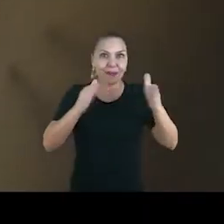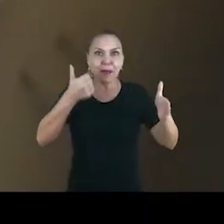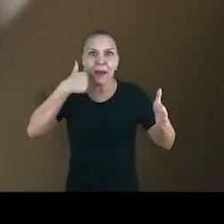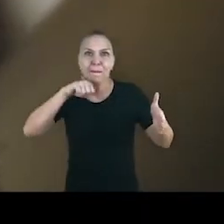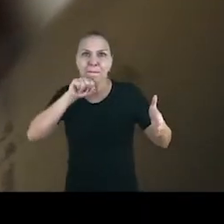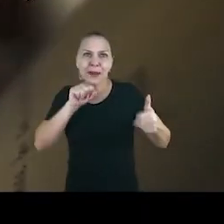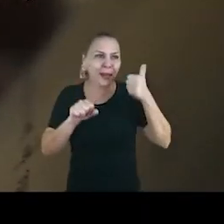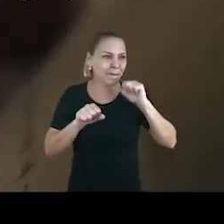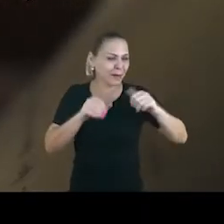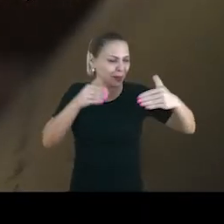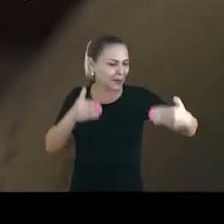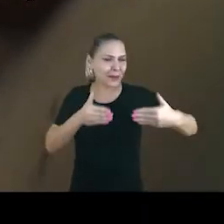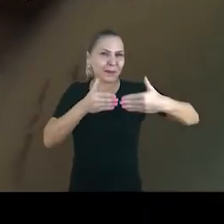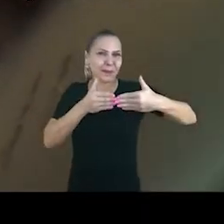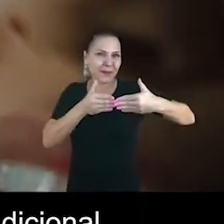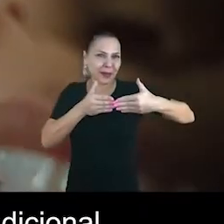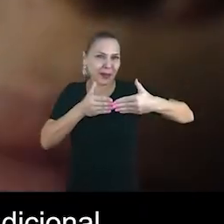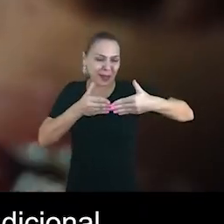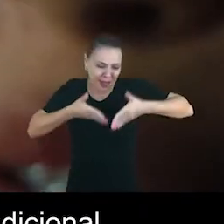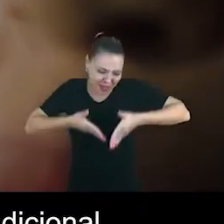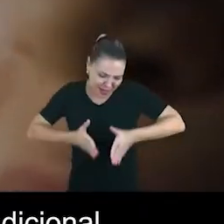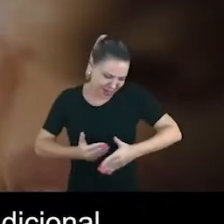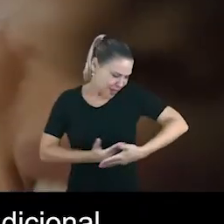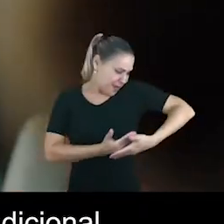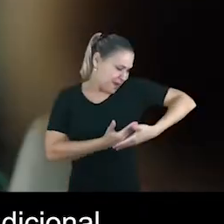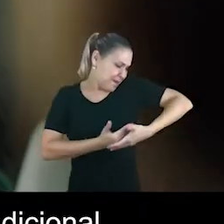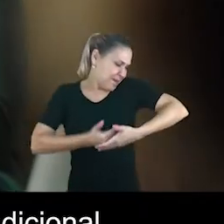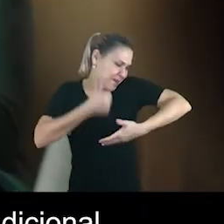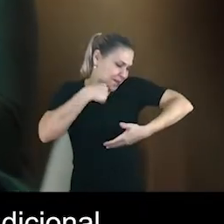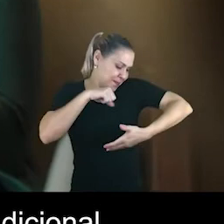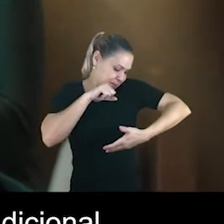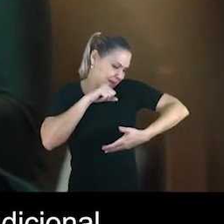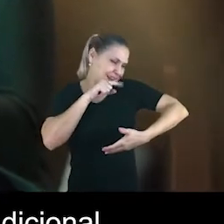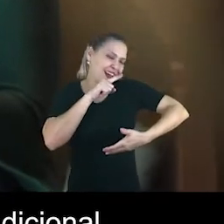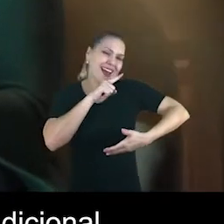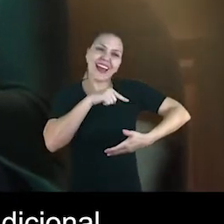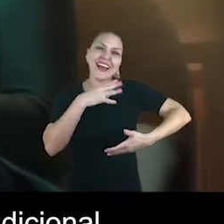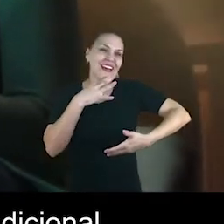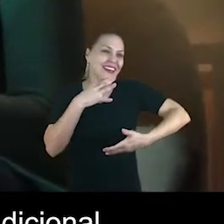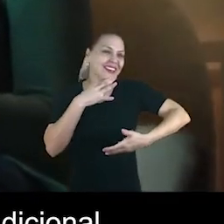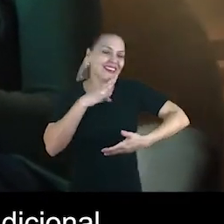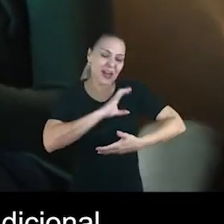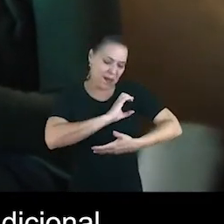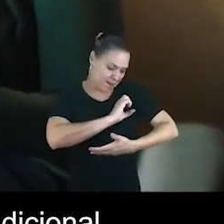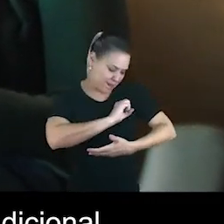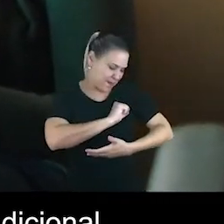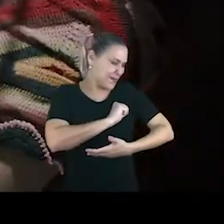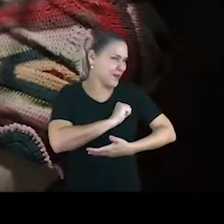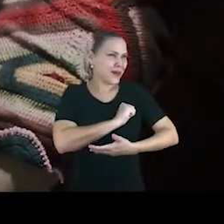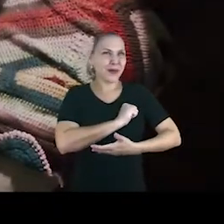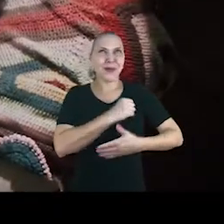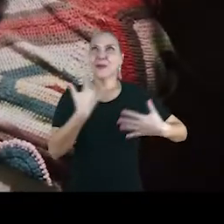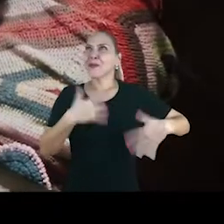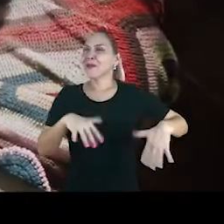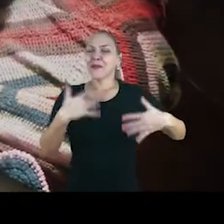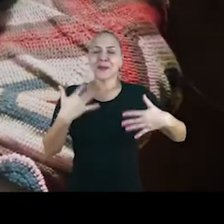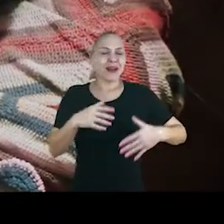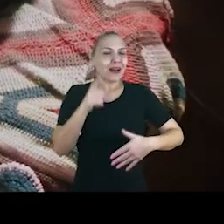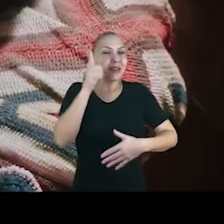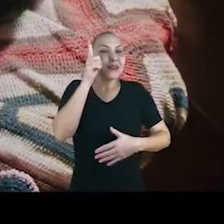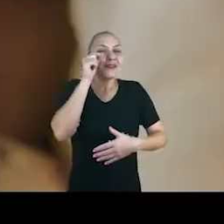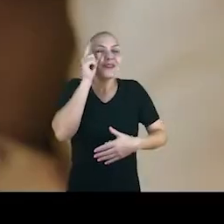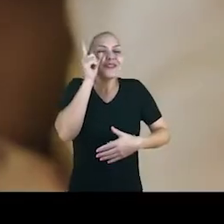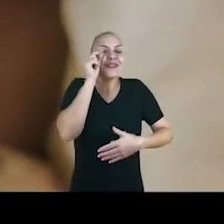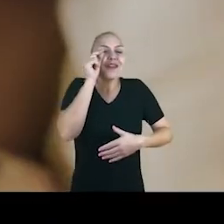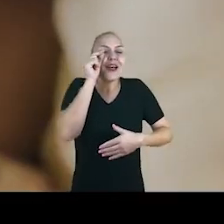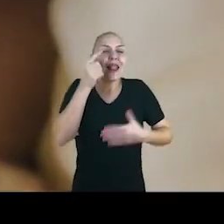Carta aberta de mãe para mãe. Ser mãe de um bebê é também conhecer um amor incondicional. É ter sono